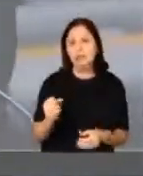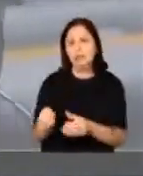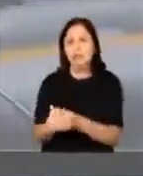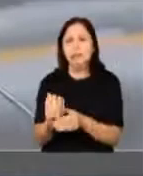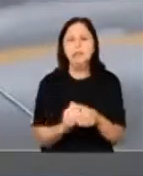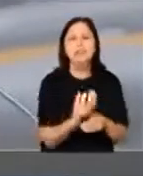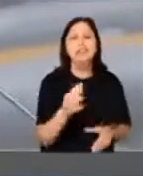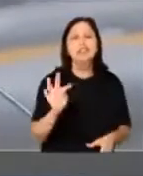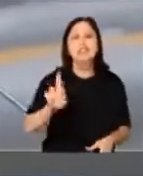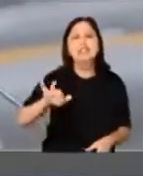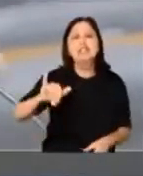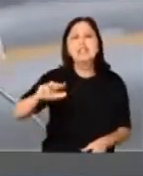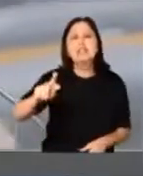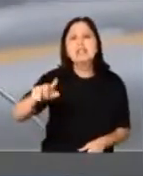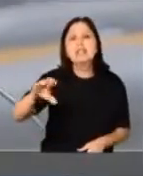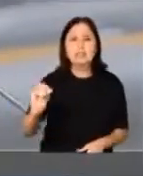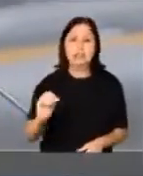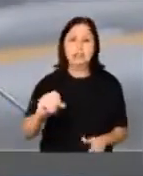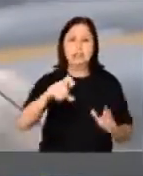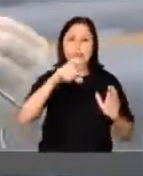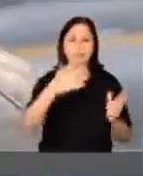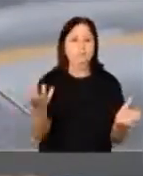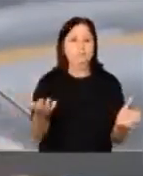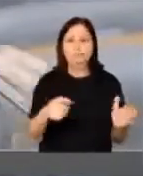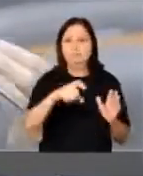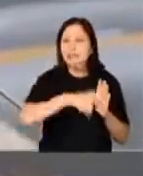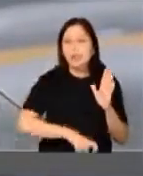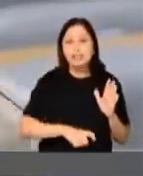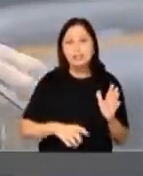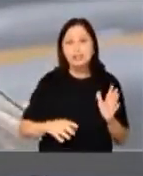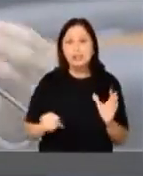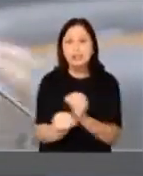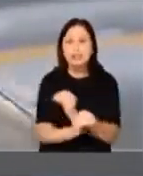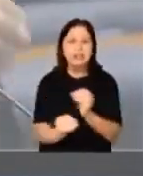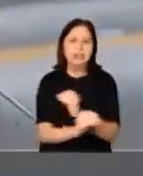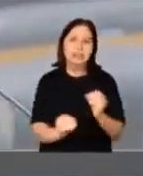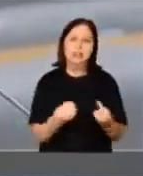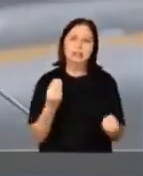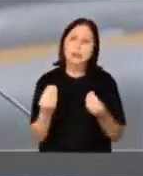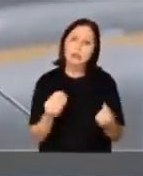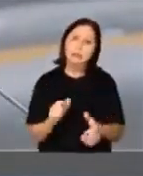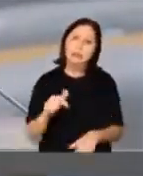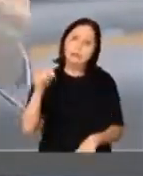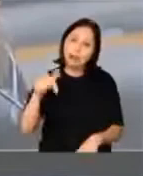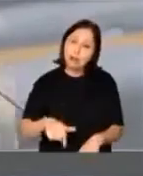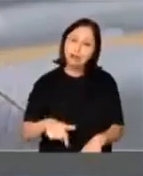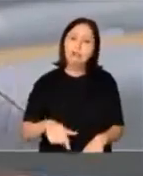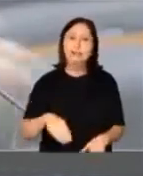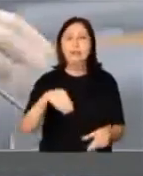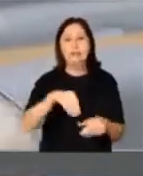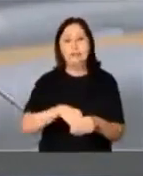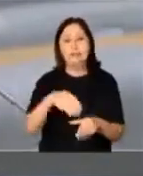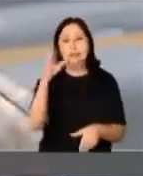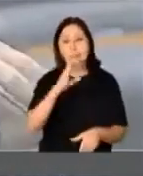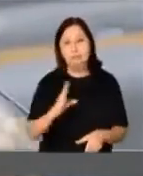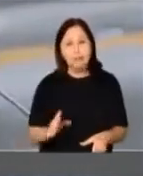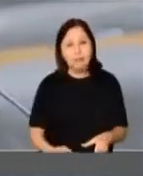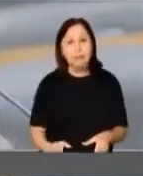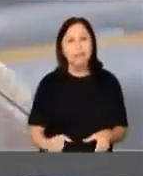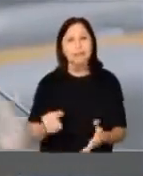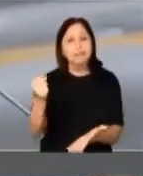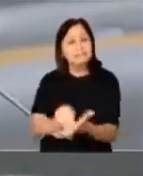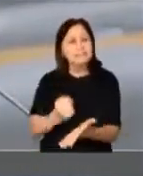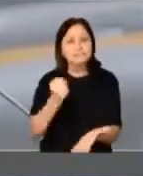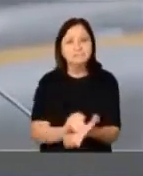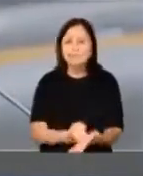taxa isso enquanto nós vivemos aqui no maior desemprego são mais de 30 milhões